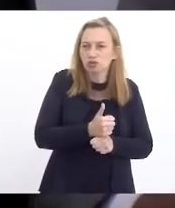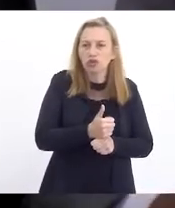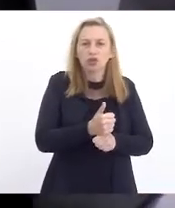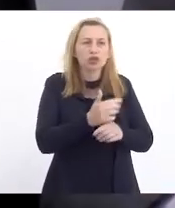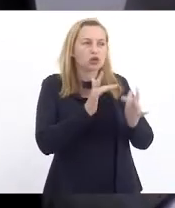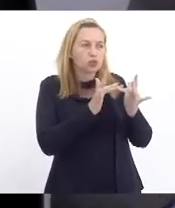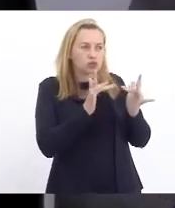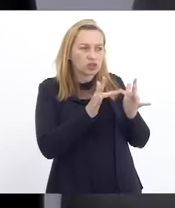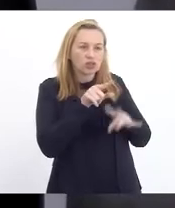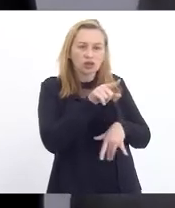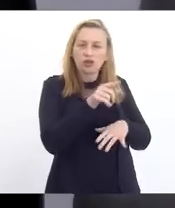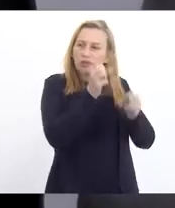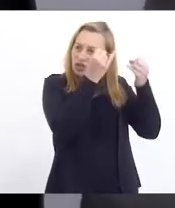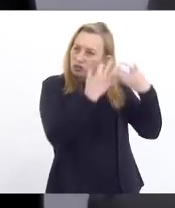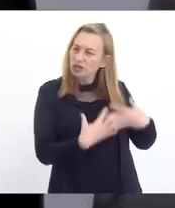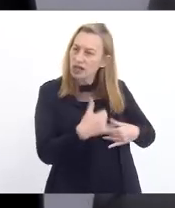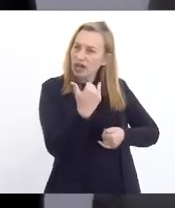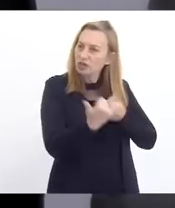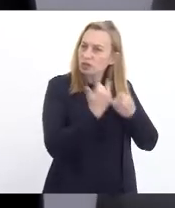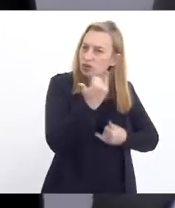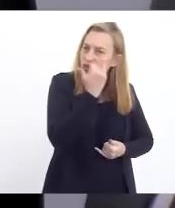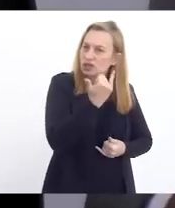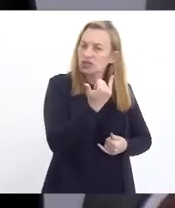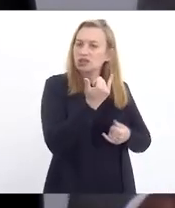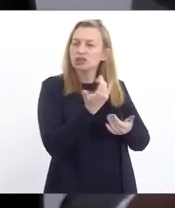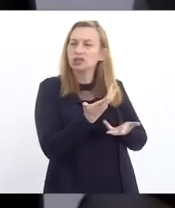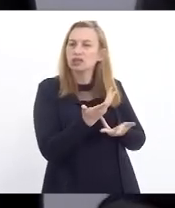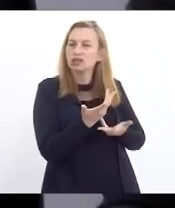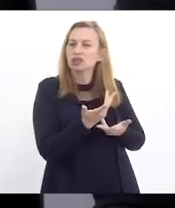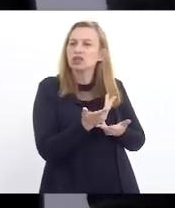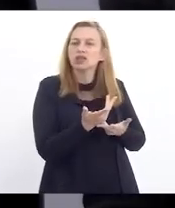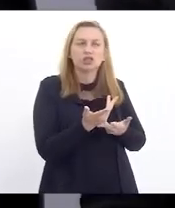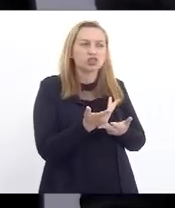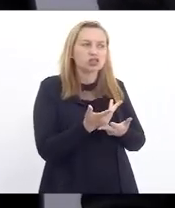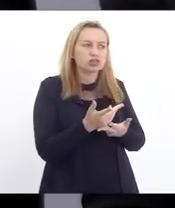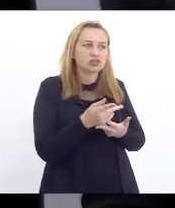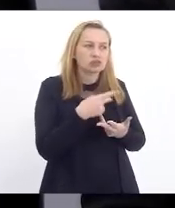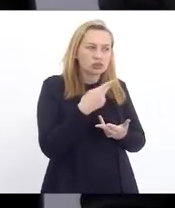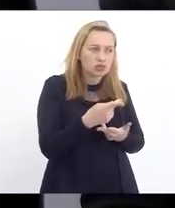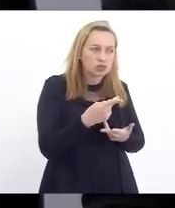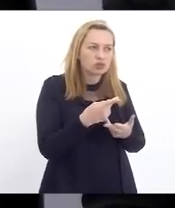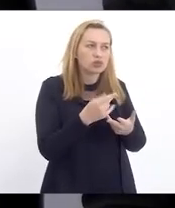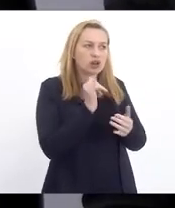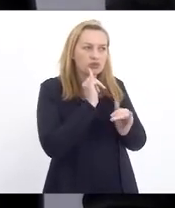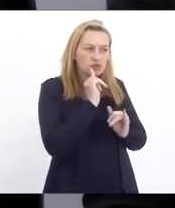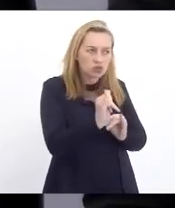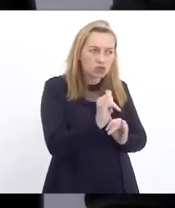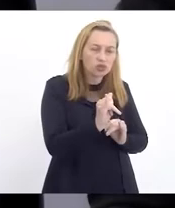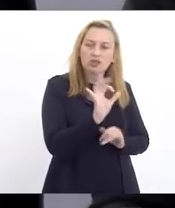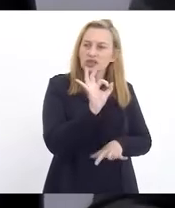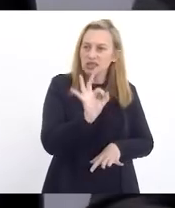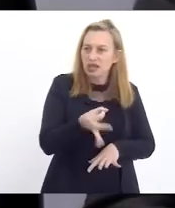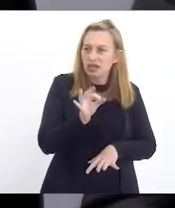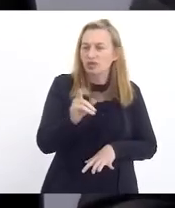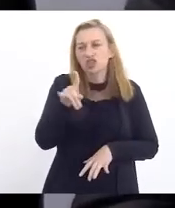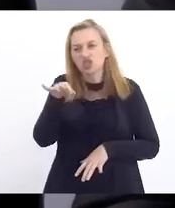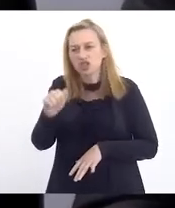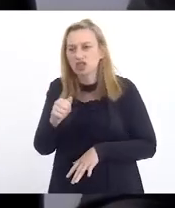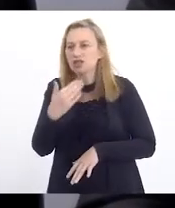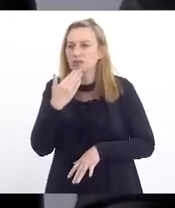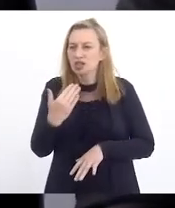ele para explicar a importância dessa avença. A gente oficiou formalmente a Genersa com a minuta do TAC,